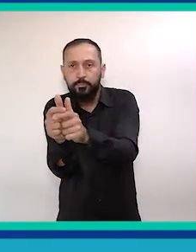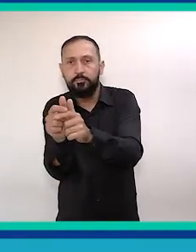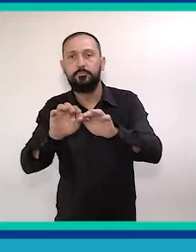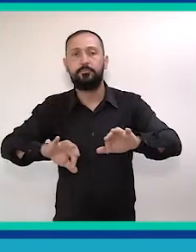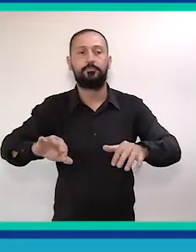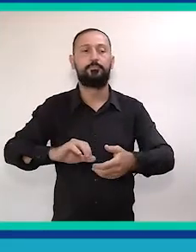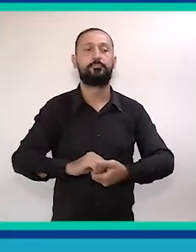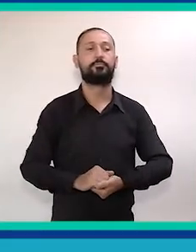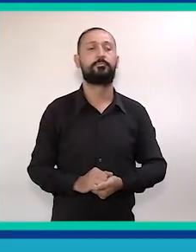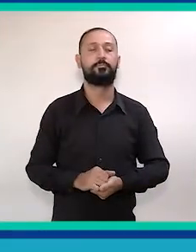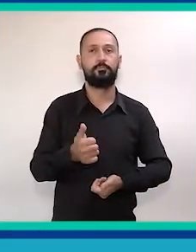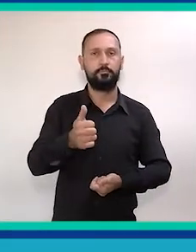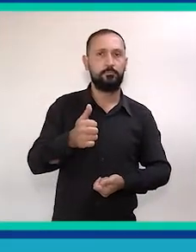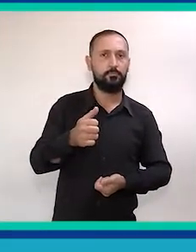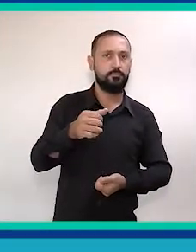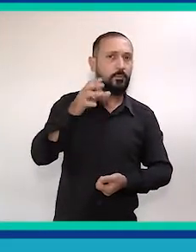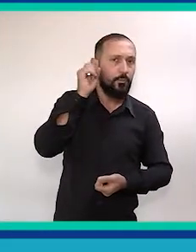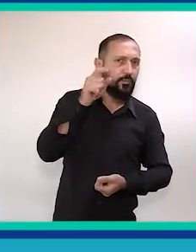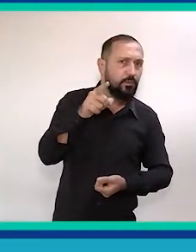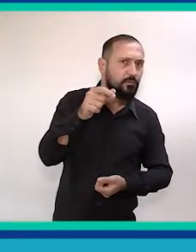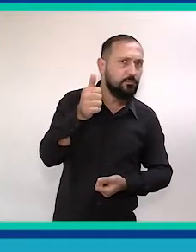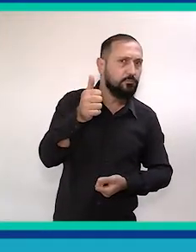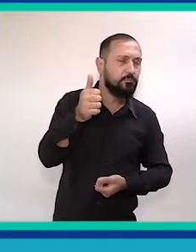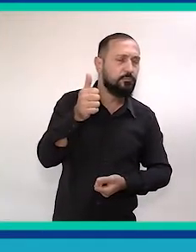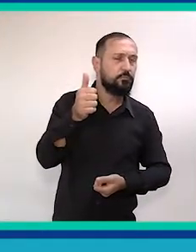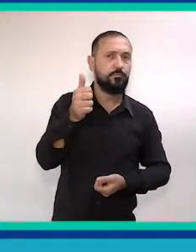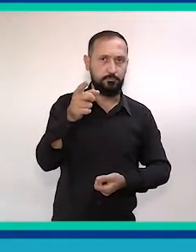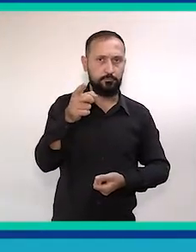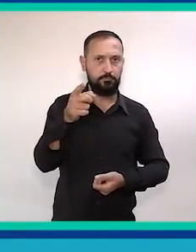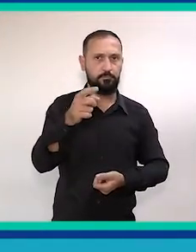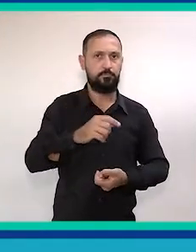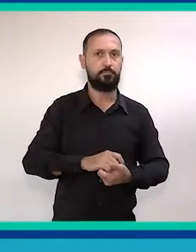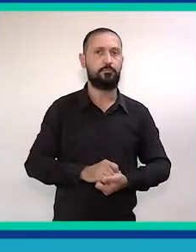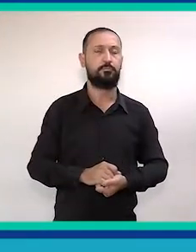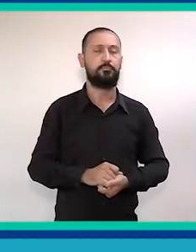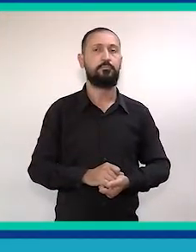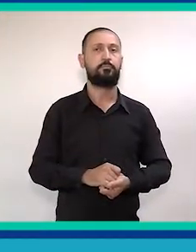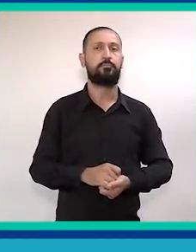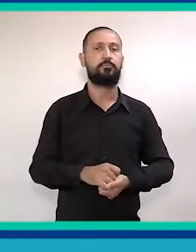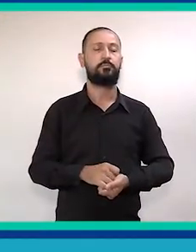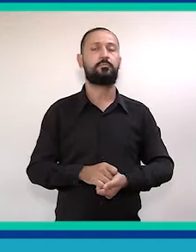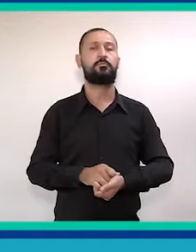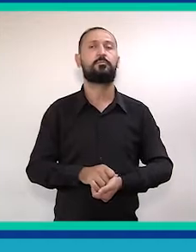Beleza, Thiago? Você me escuta, Breno? Escuto.